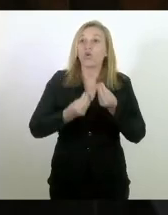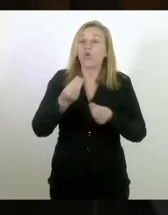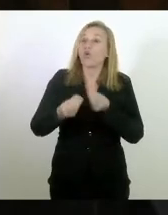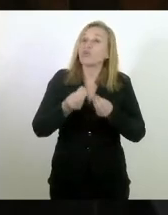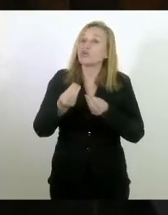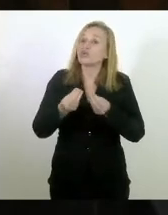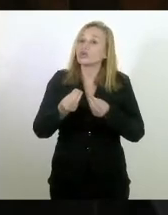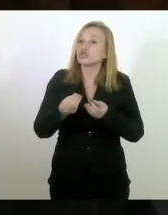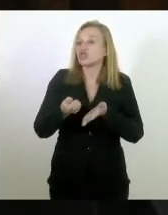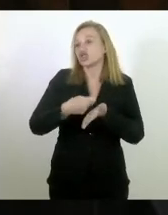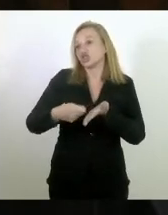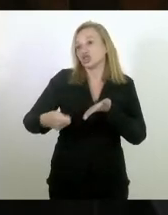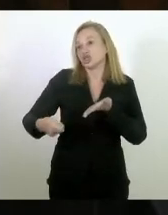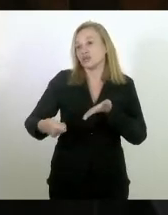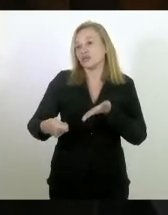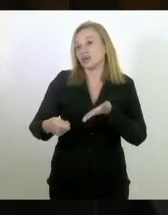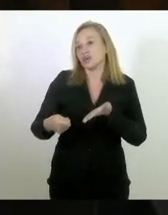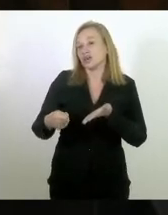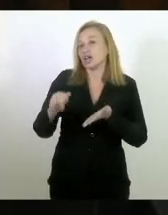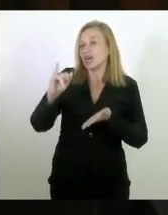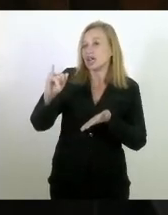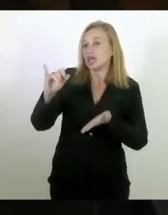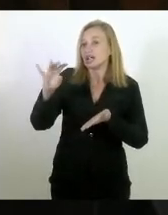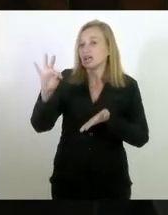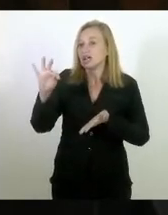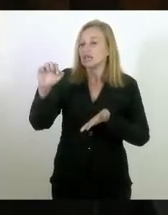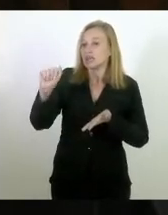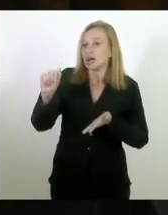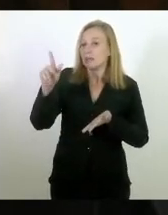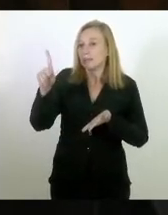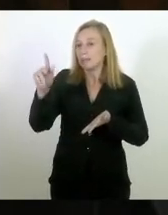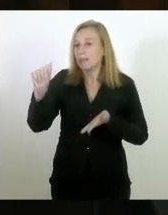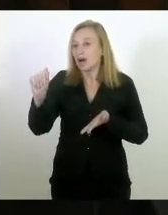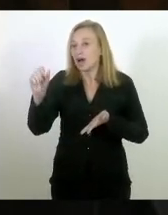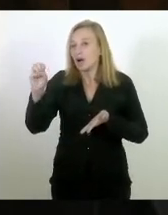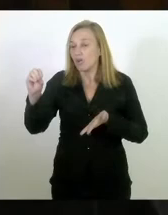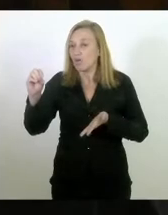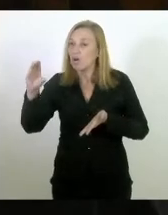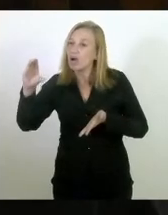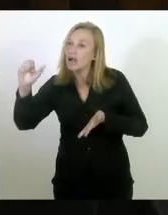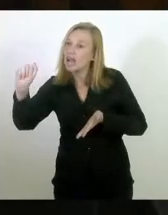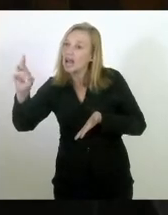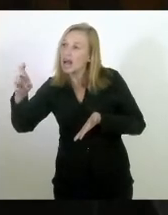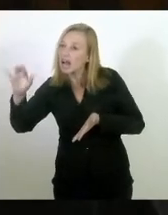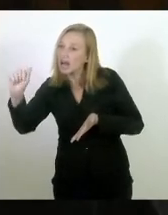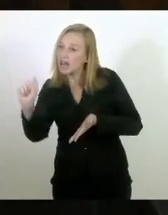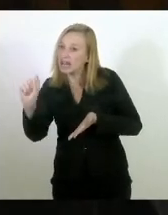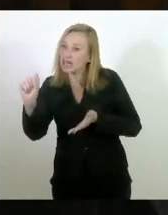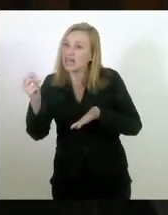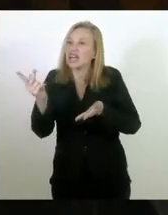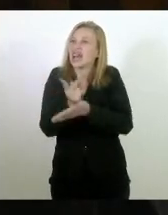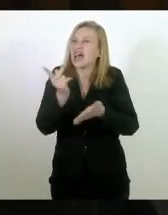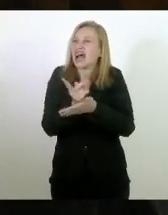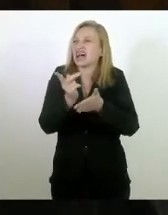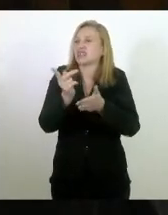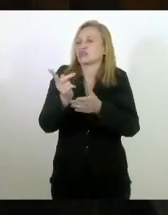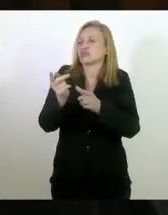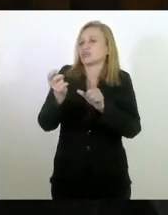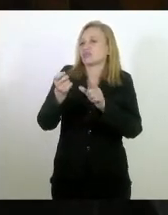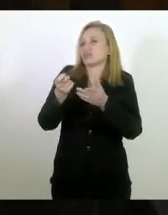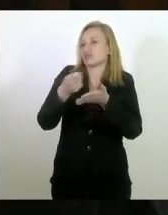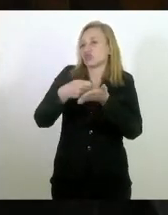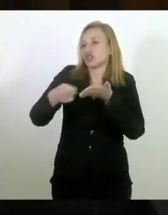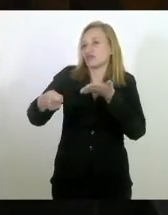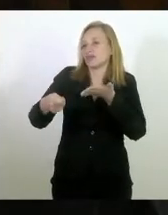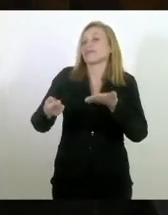cara de um município que eu não conheço e outras 92 mas Deus deve ter criado esse município